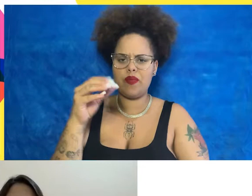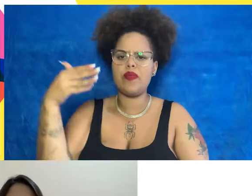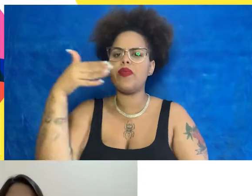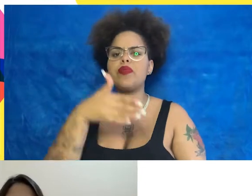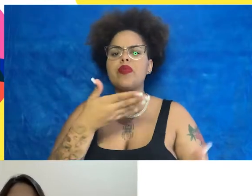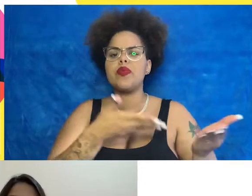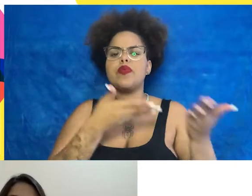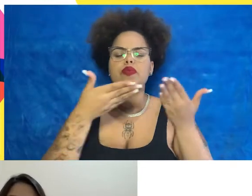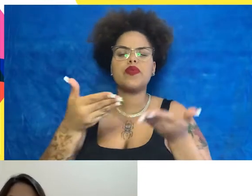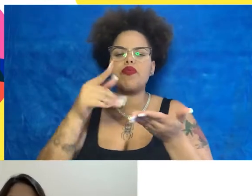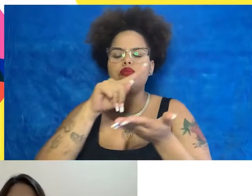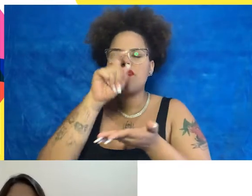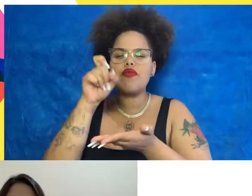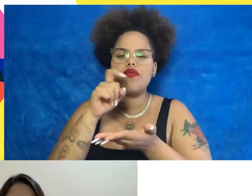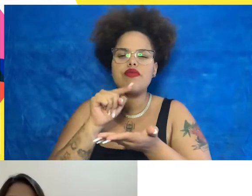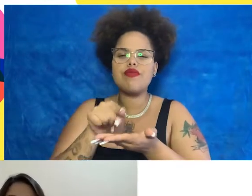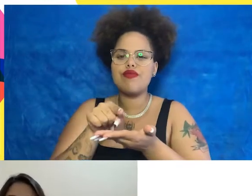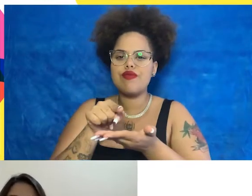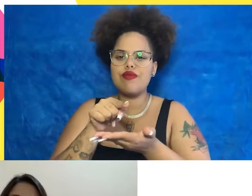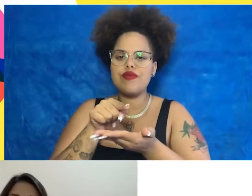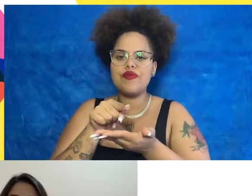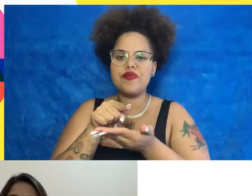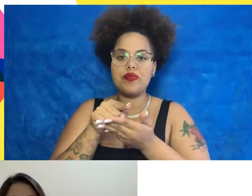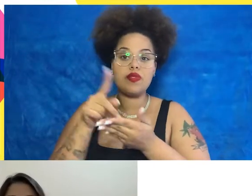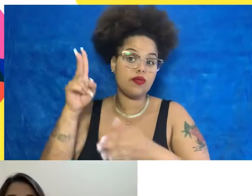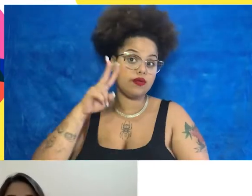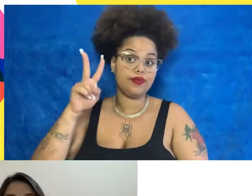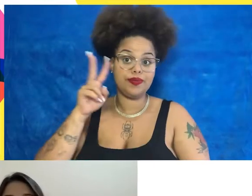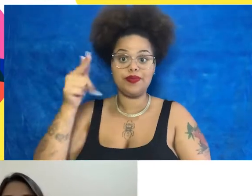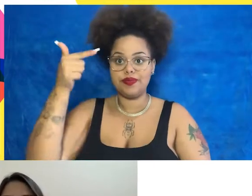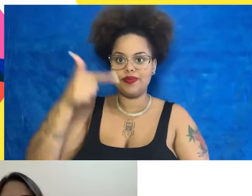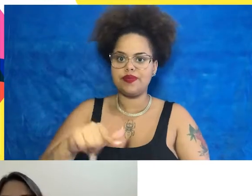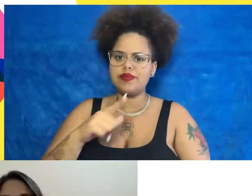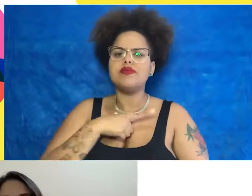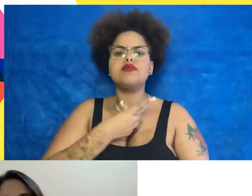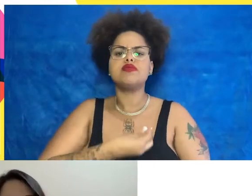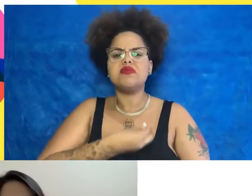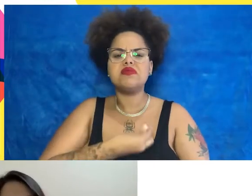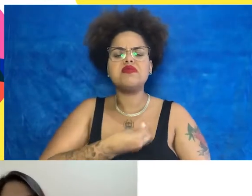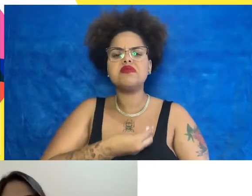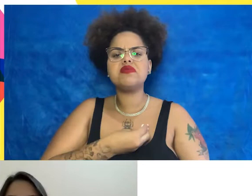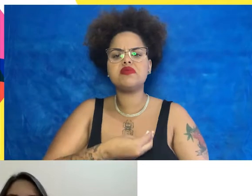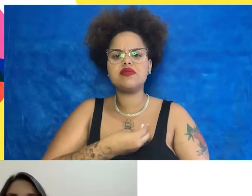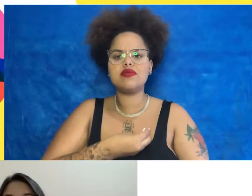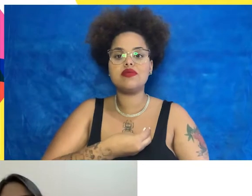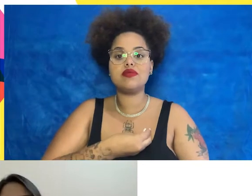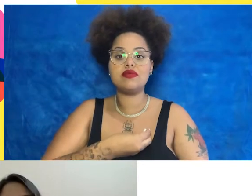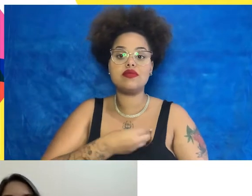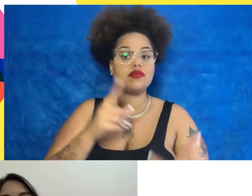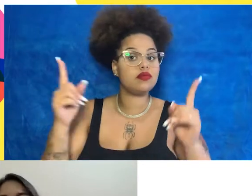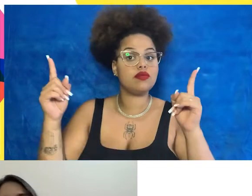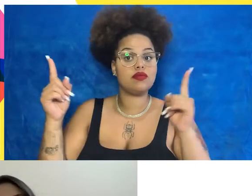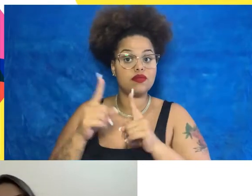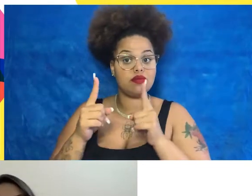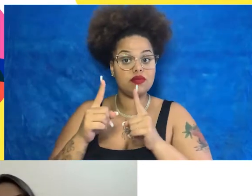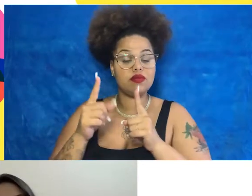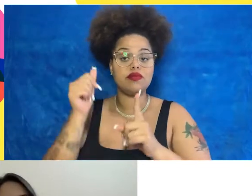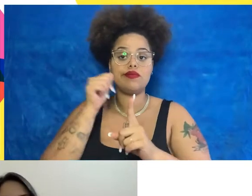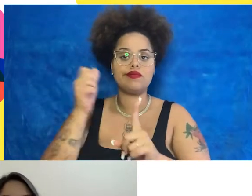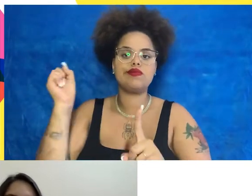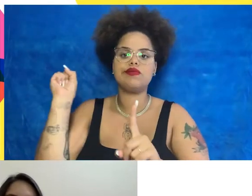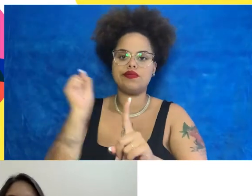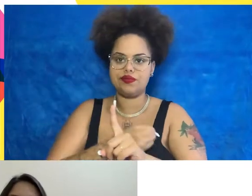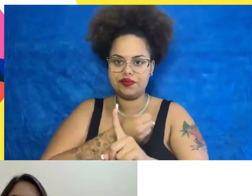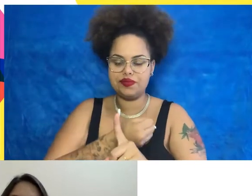trazer essa questão de relembrar, né, que existem esses meios de minimizar o